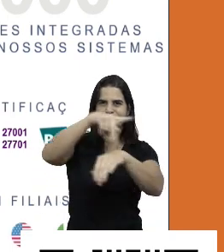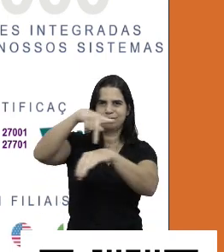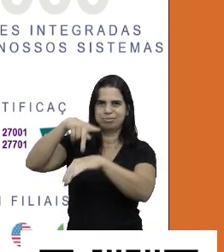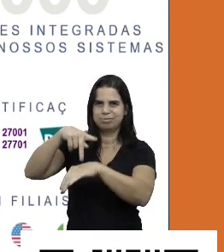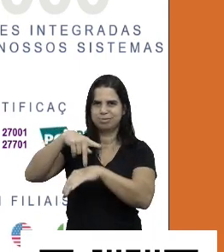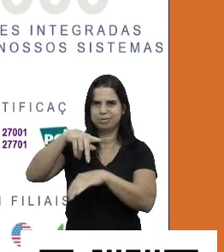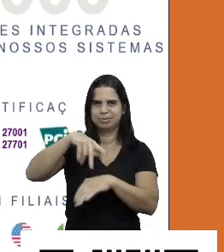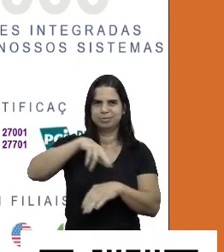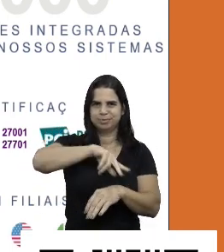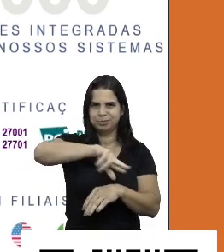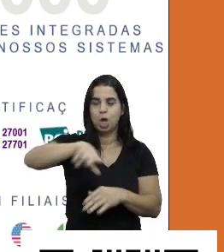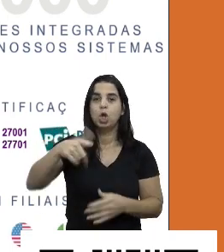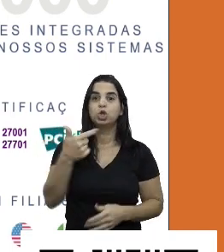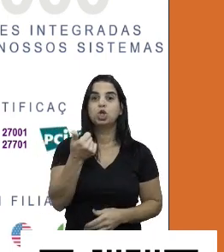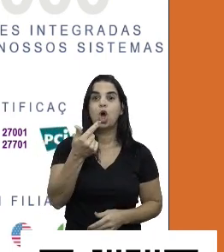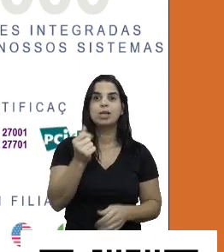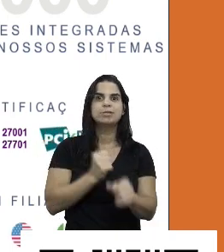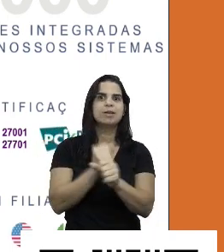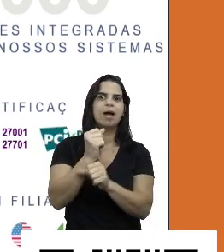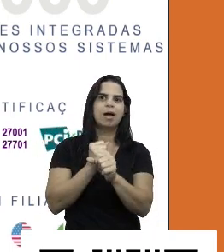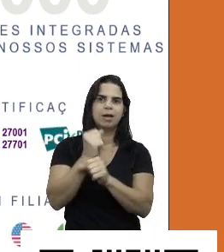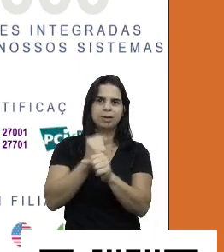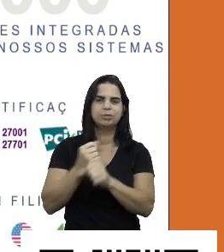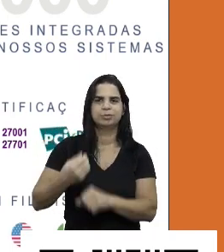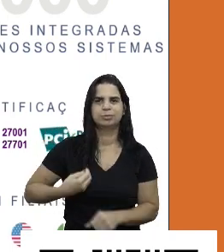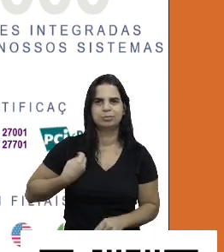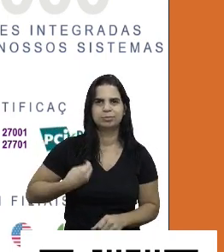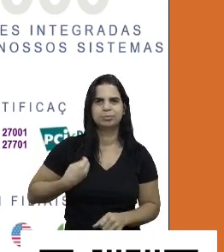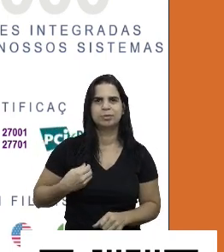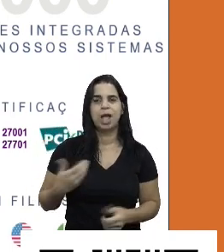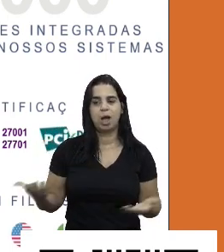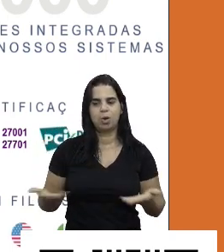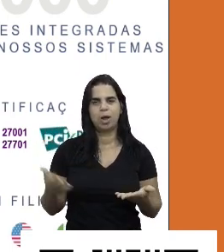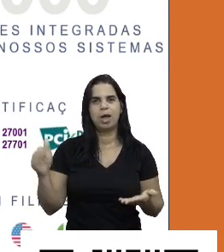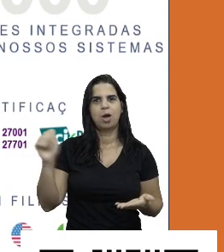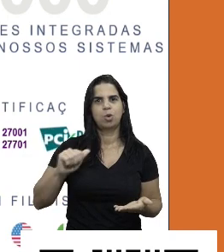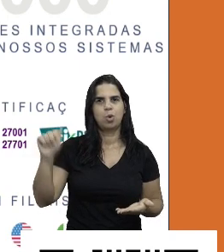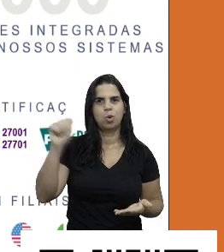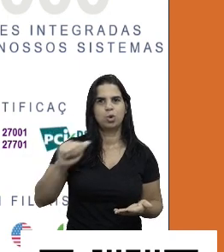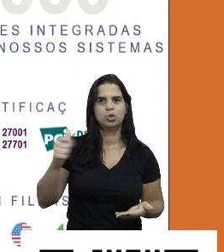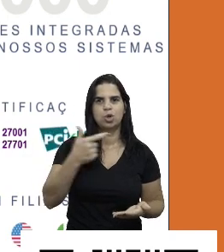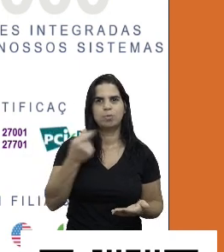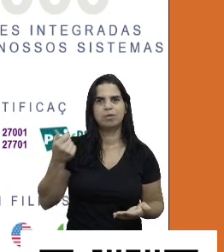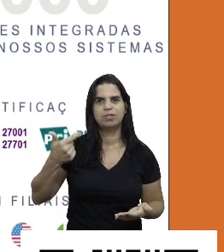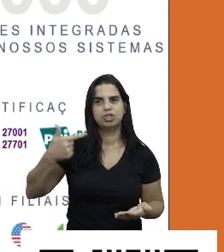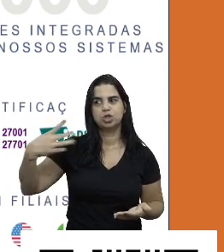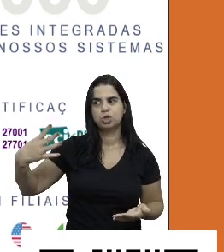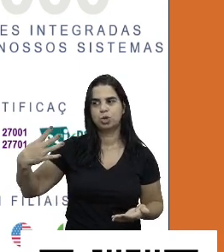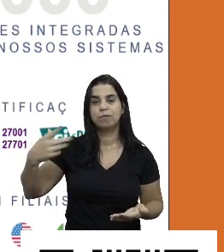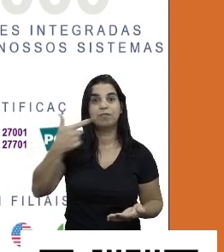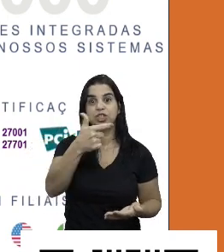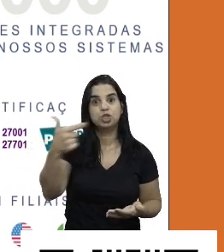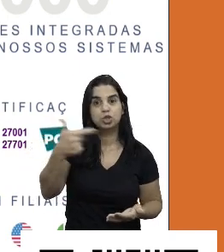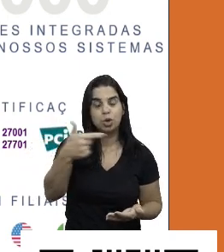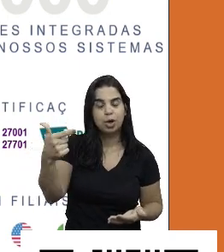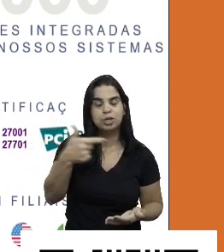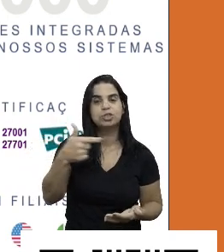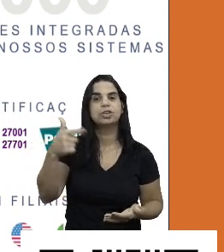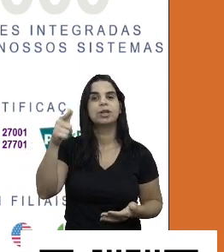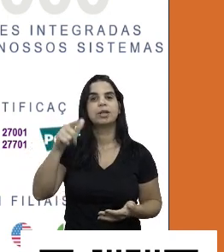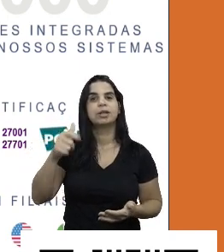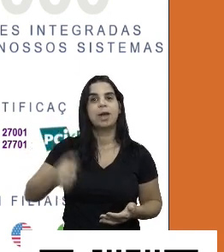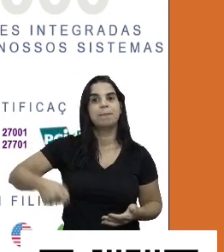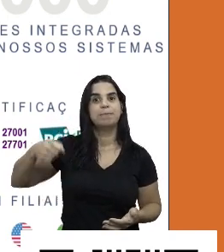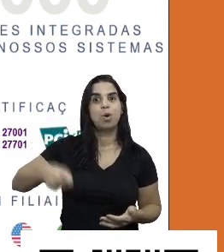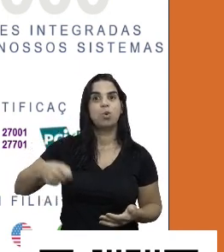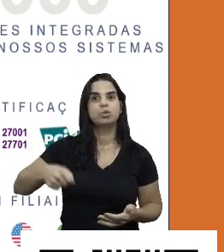12 anos de existência listamos em agosto de 2022 na bolsa de valores de Nova York hoje a gente atende mais